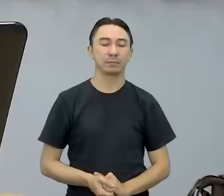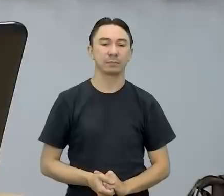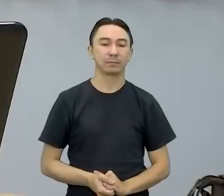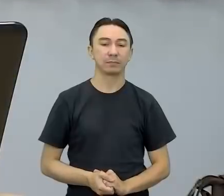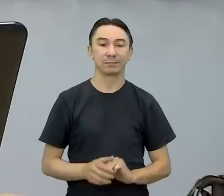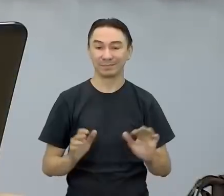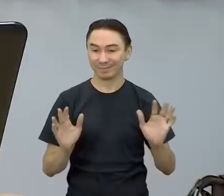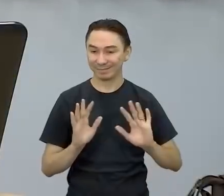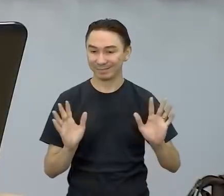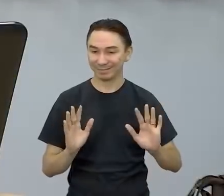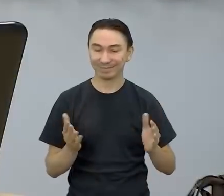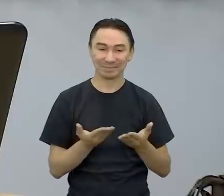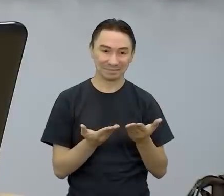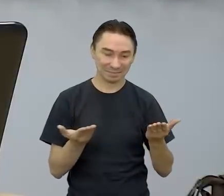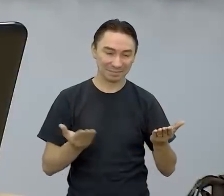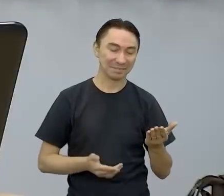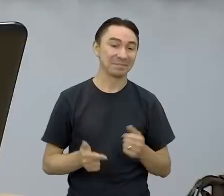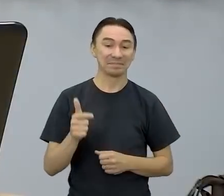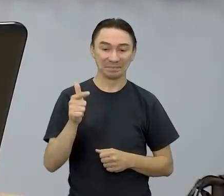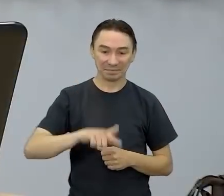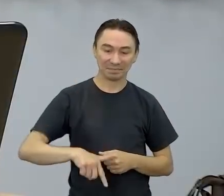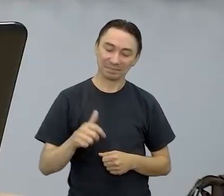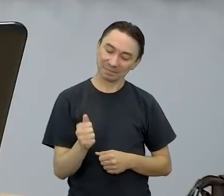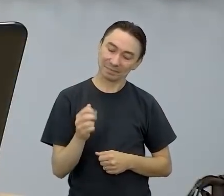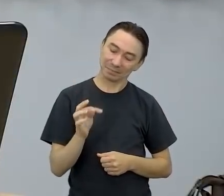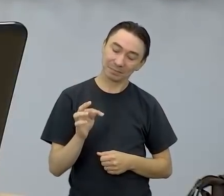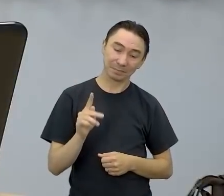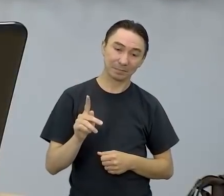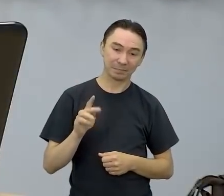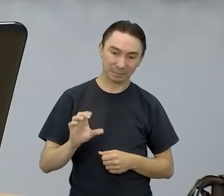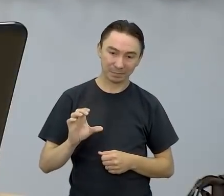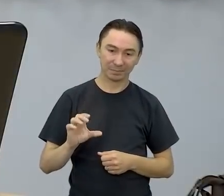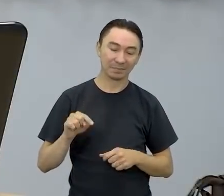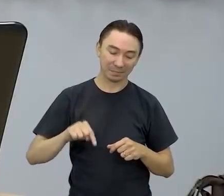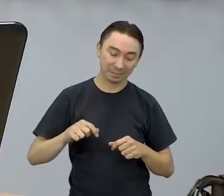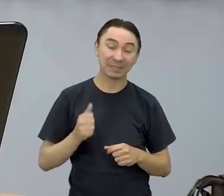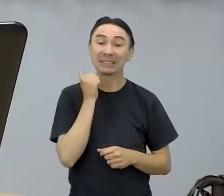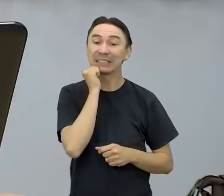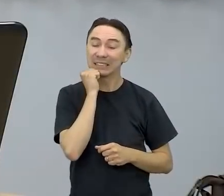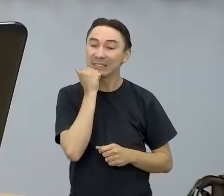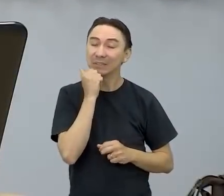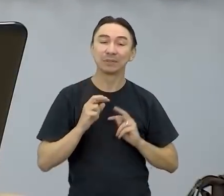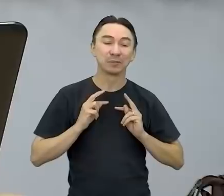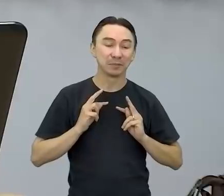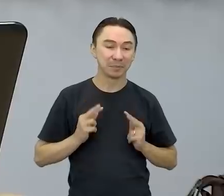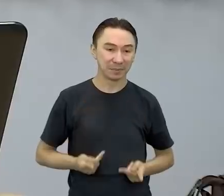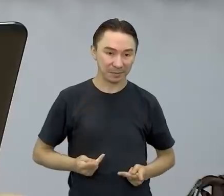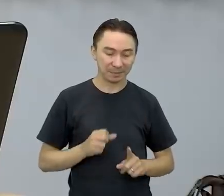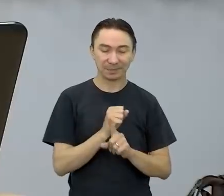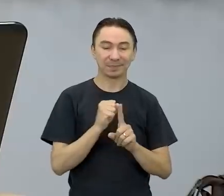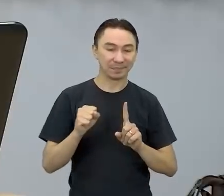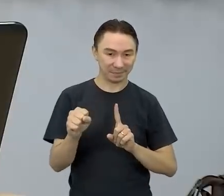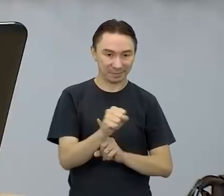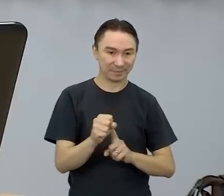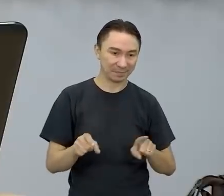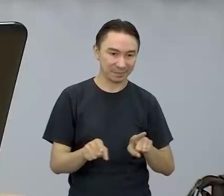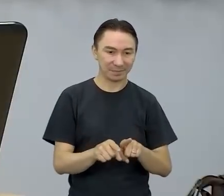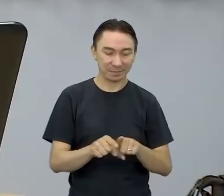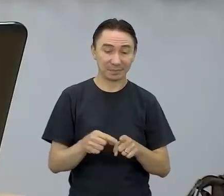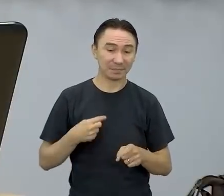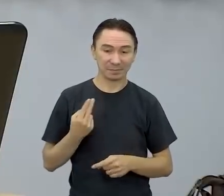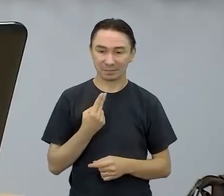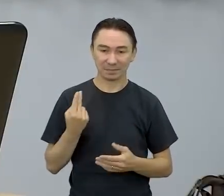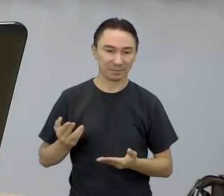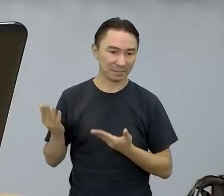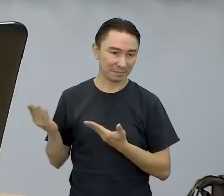Olá, professores, bem-vindos aí a mais uma TPC de Ciências Humanas e Sociais Aplicadas. Eu sou a Gisele Teles, formadora EFAP. Hoje